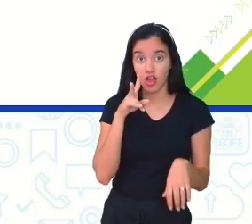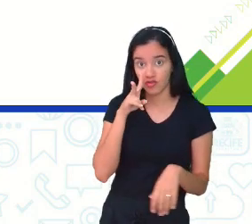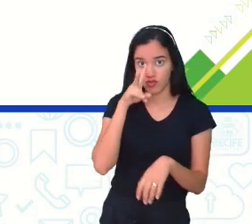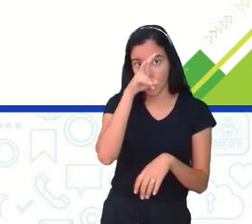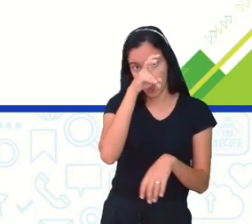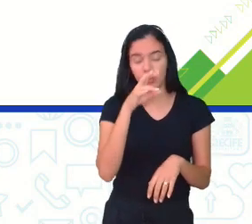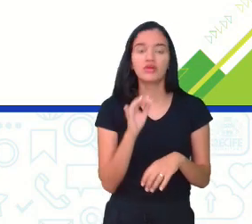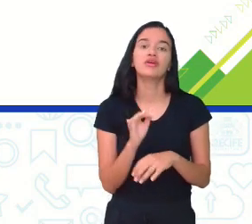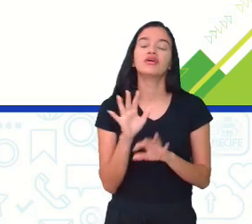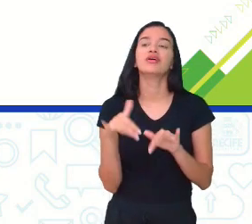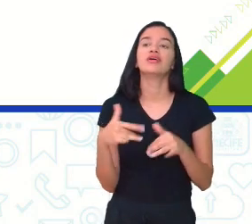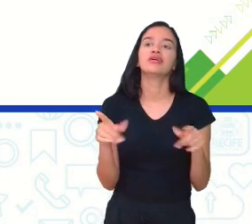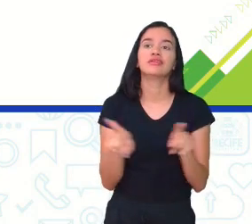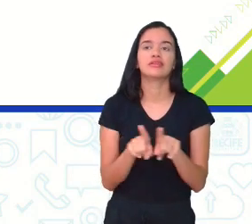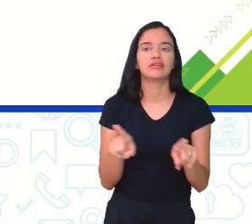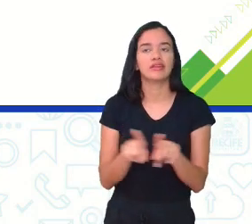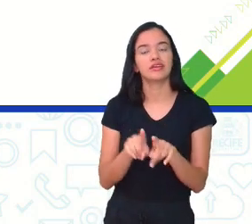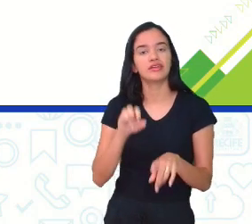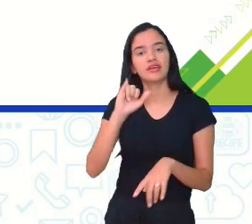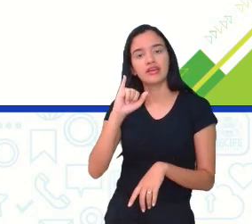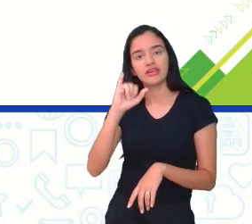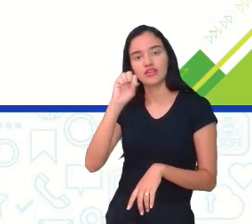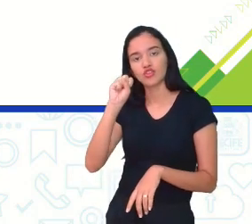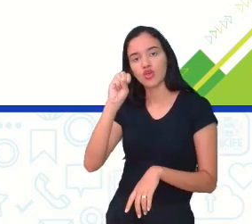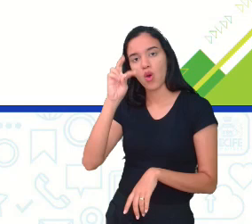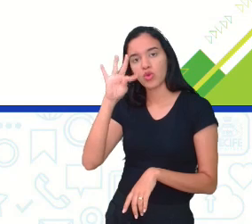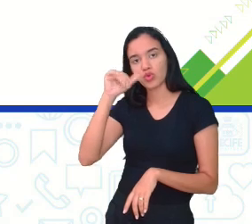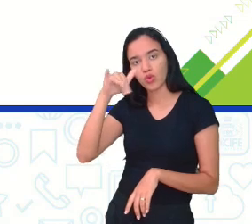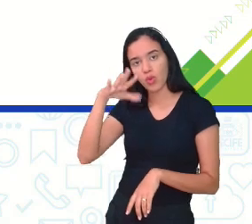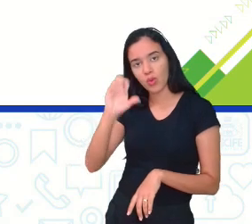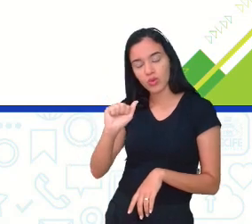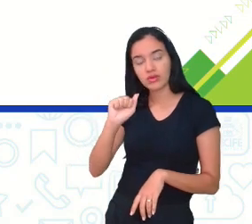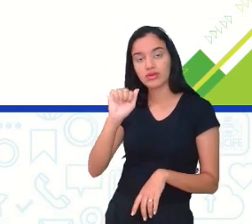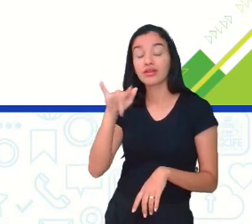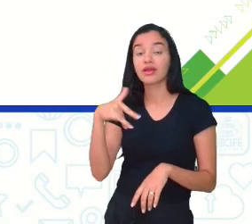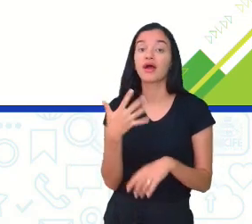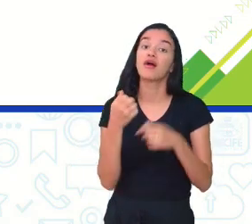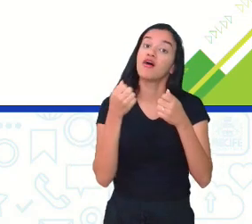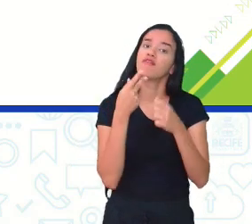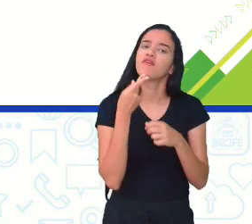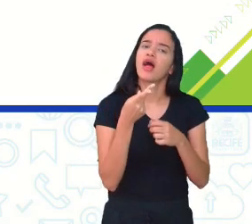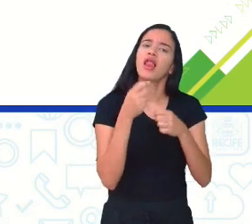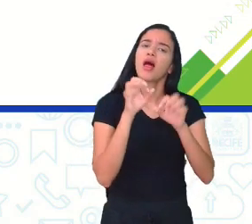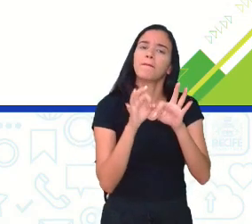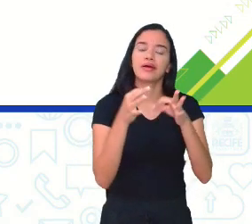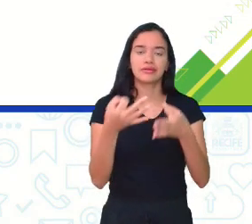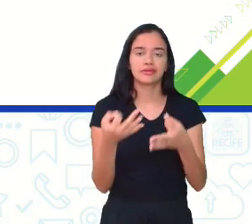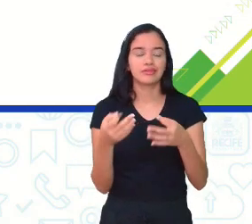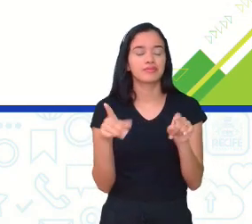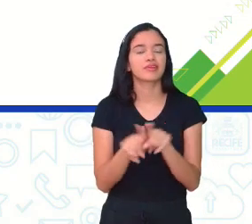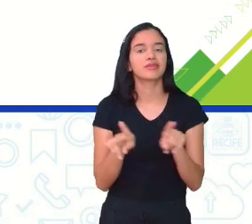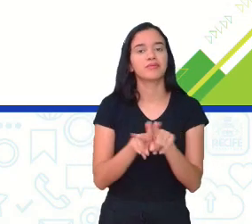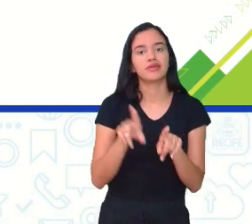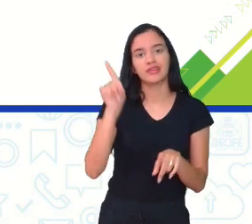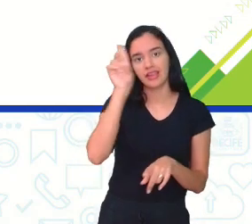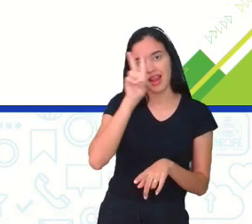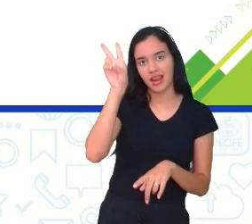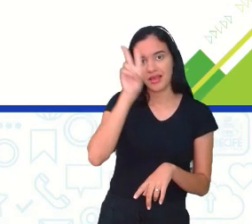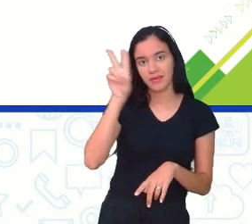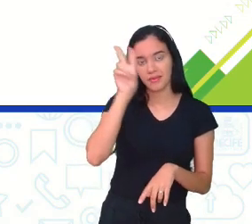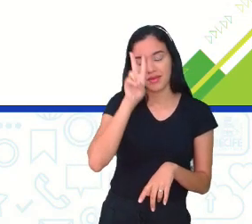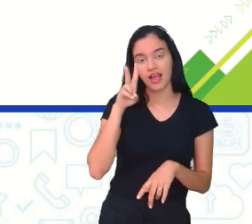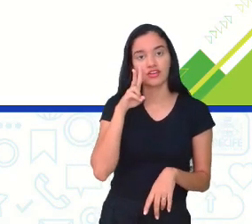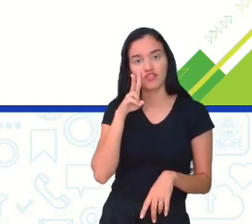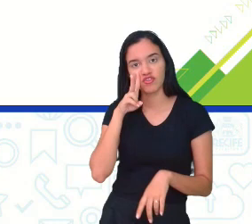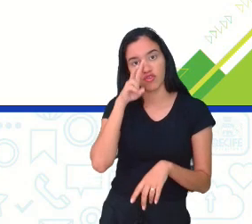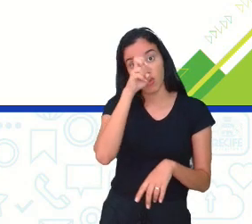aí a força isotônica, que a gente pode falar de uma forma mais simples e até de lembrar também, né, que é a